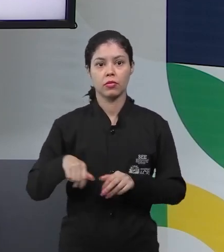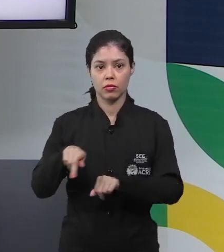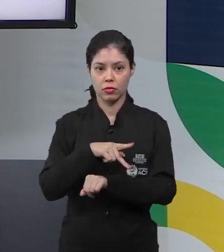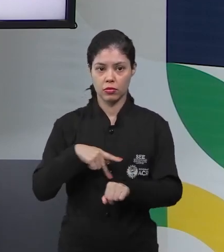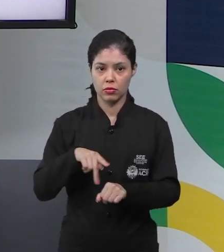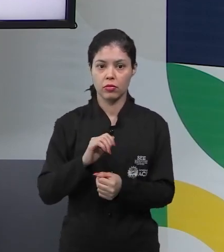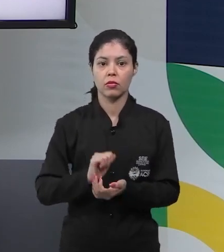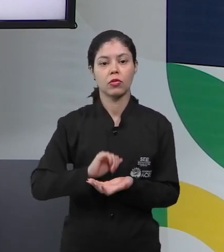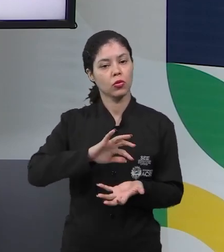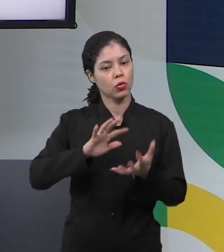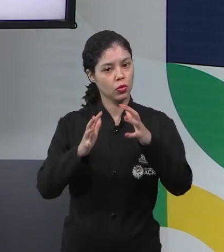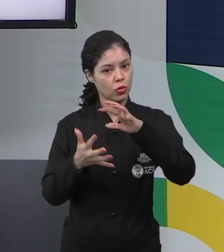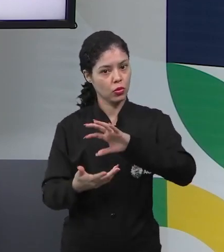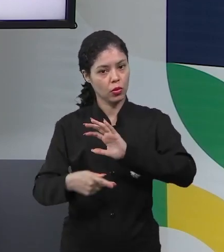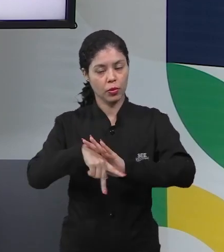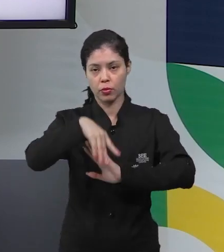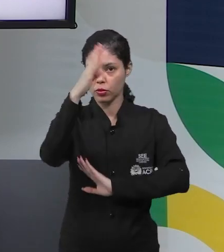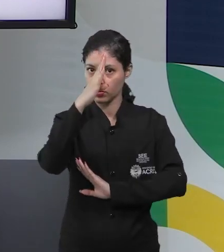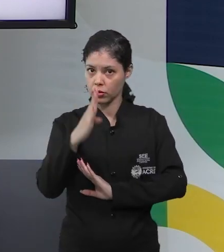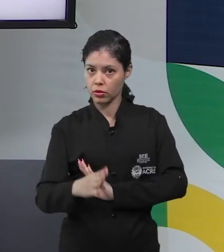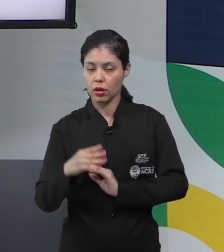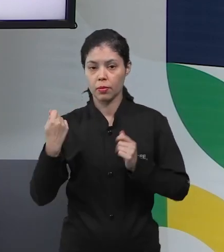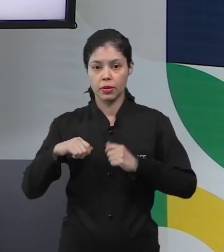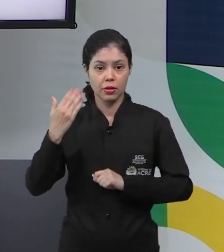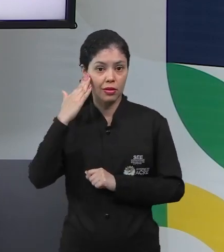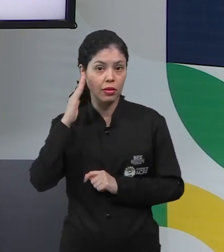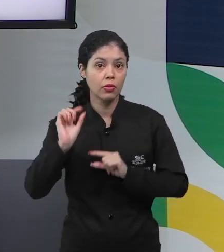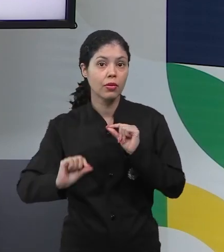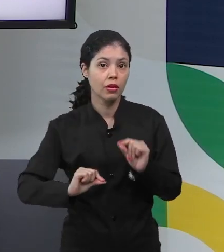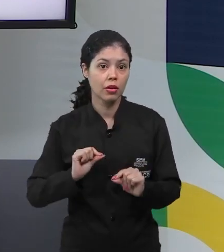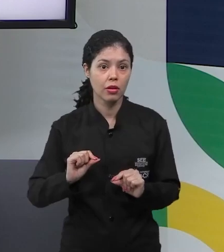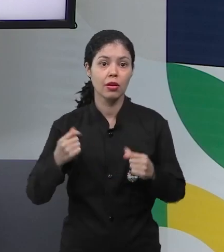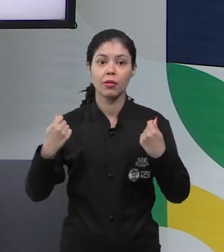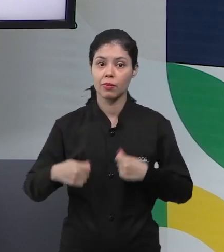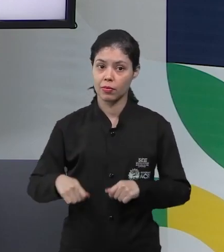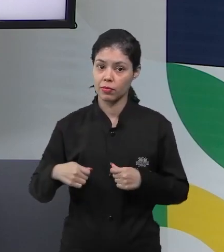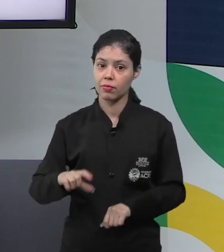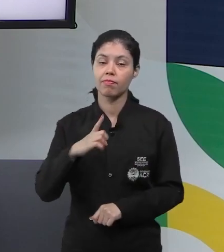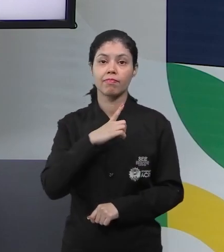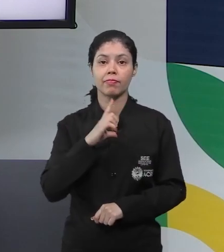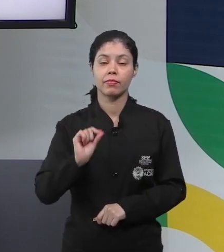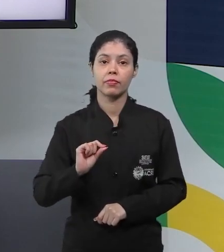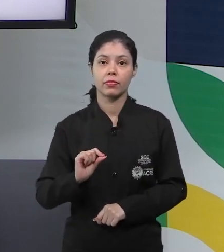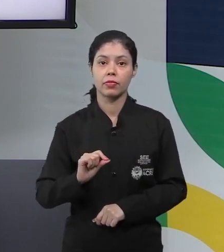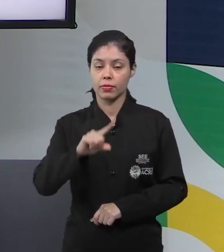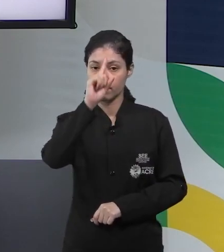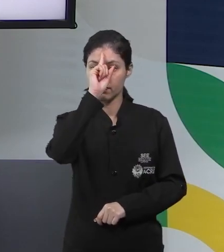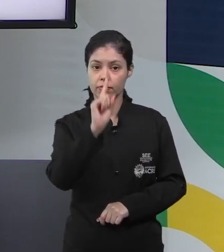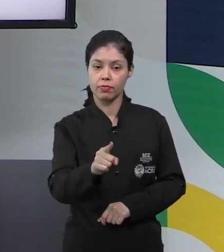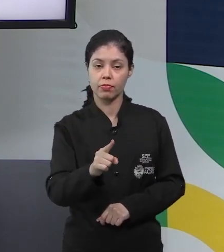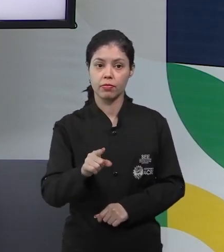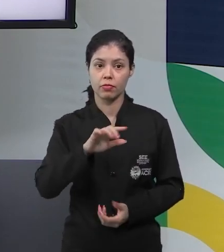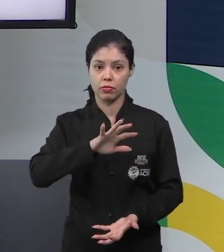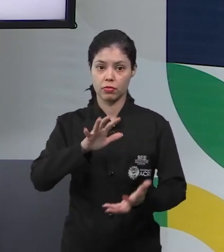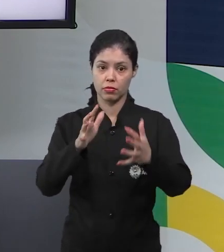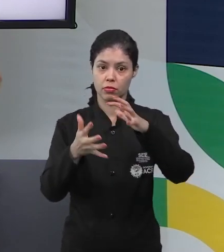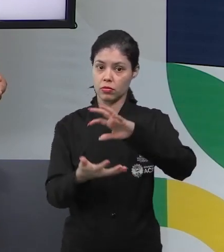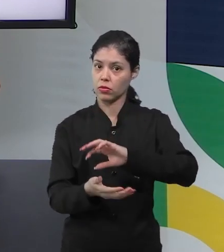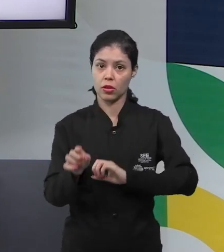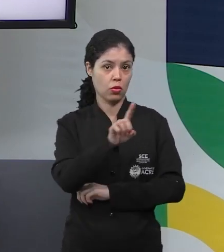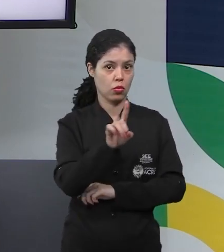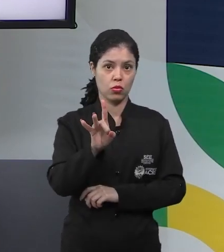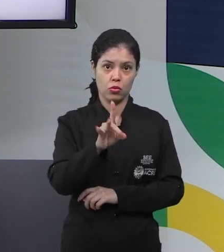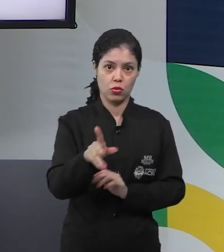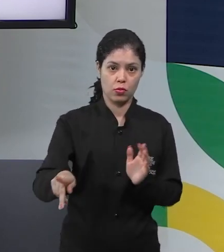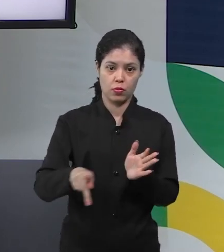magnitude do Brasil, ele tem que entender que ele deve ser uma liderança mundial e não